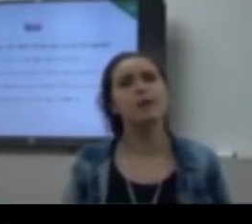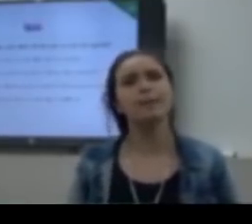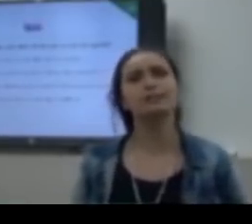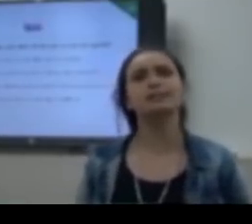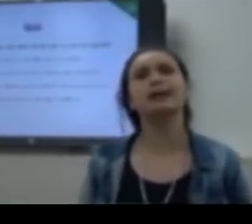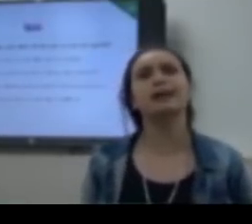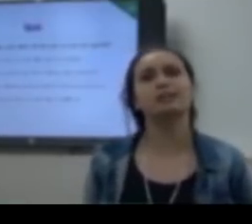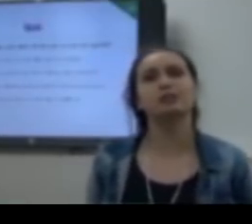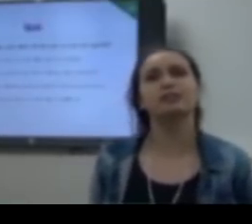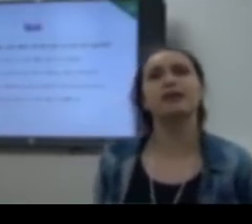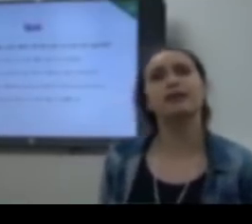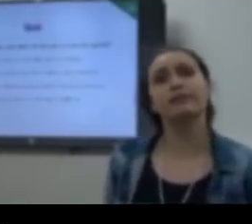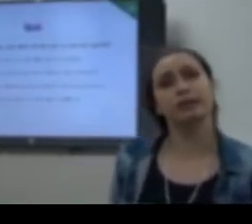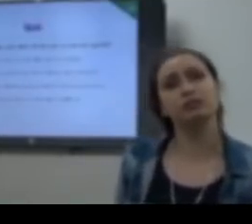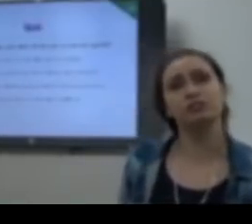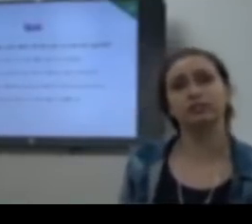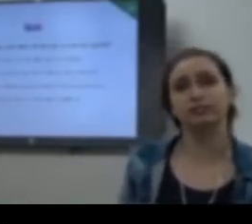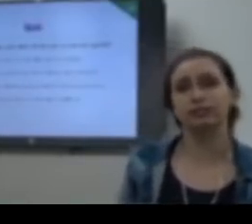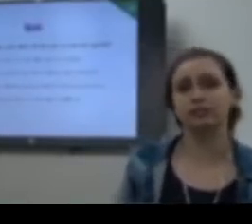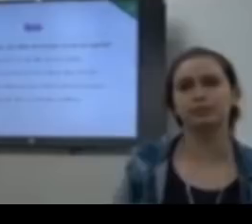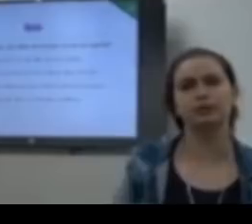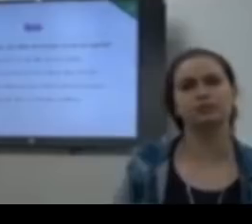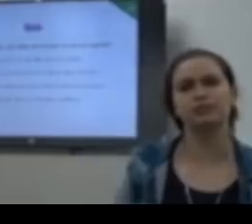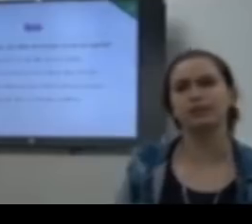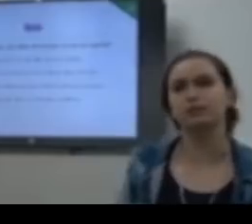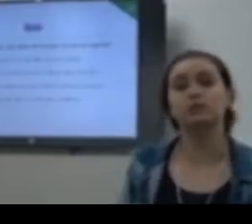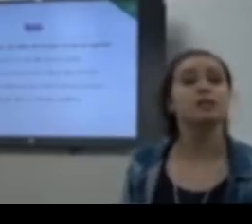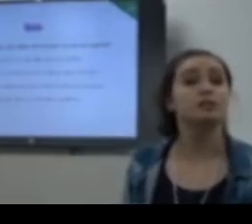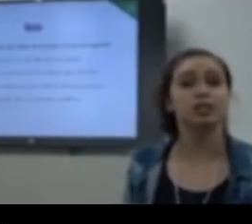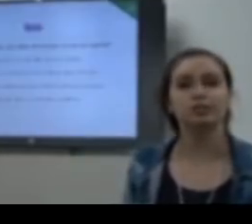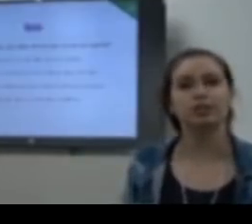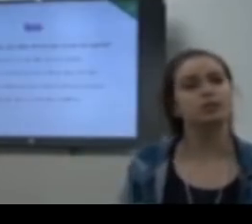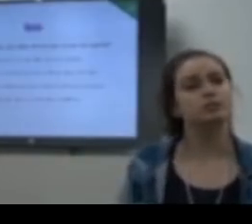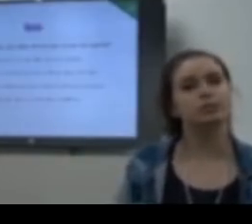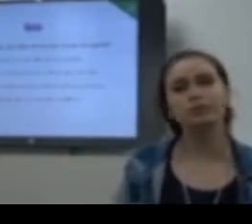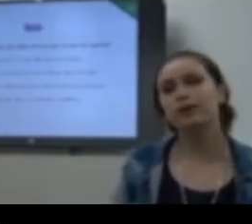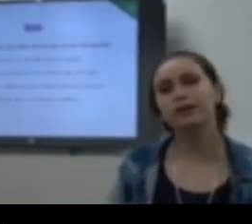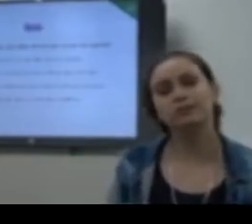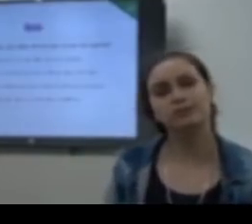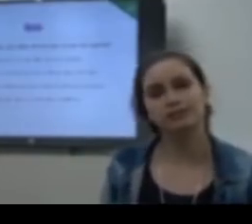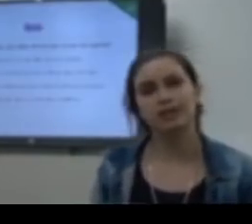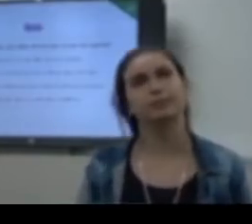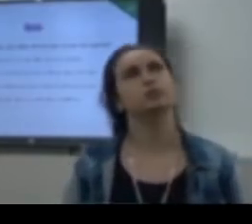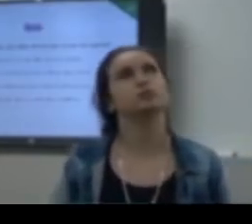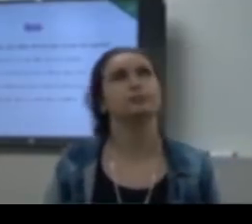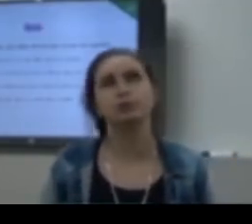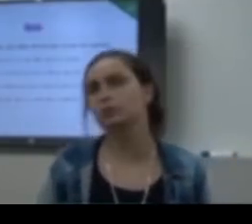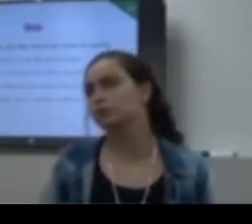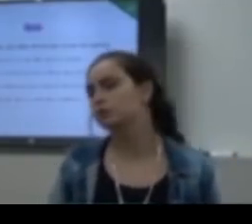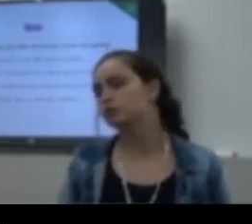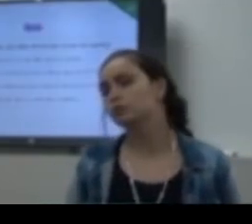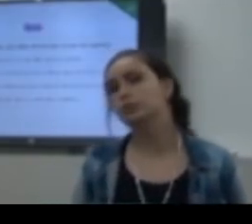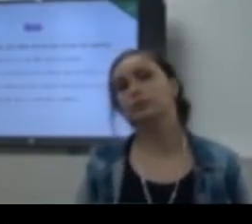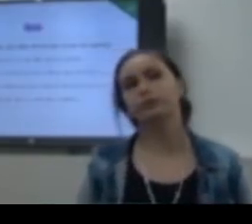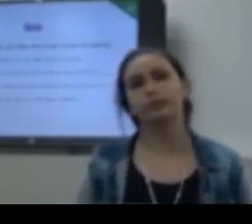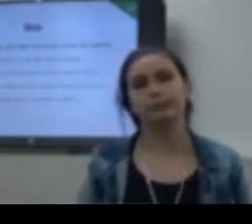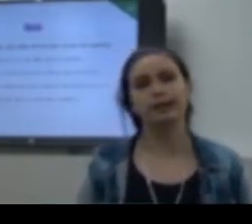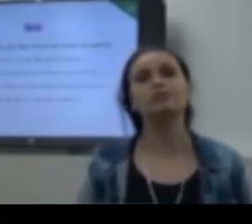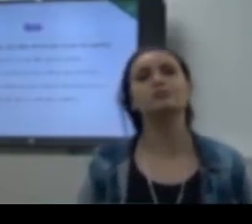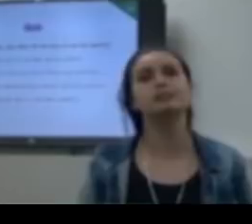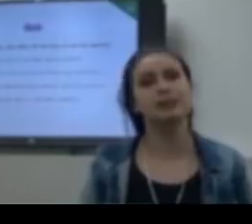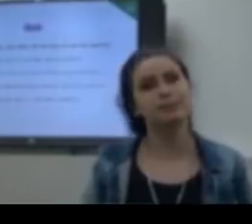C. Não apresenta relações relevantes entre fatores bióticos e abióticos. Gente, todo ecossistema, todo bioma, todo